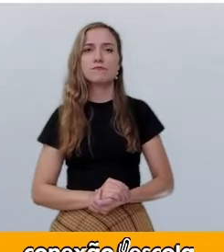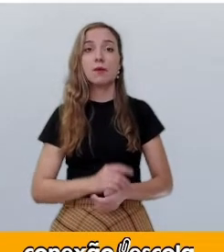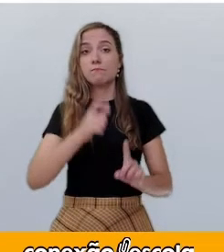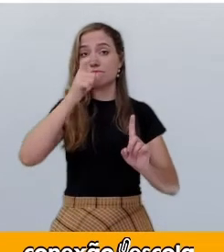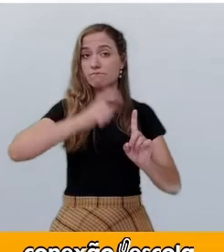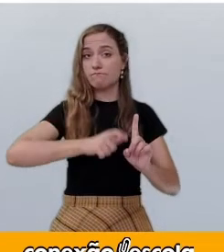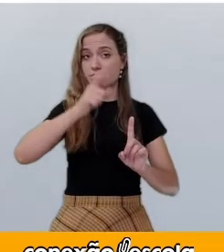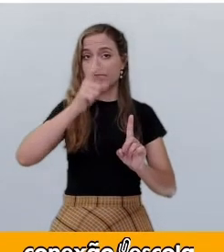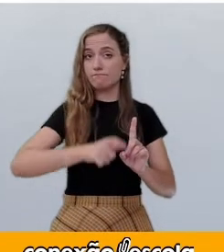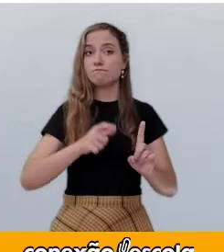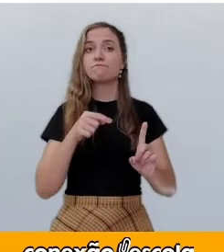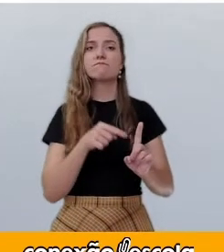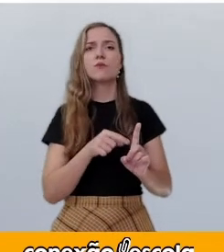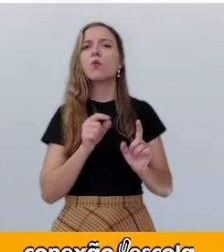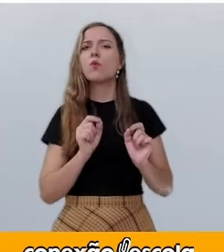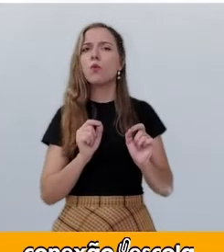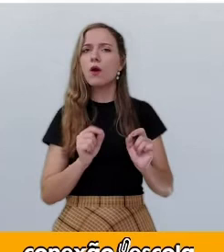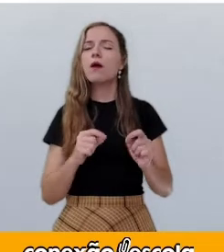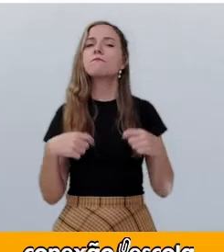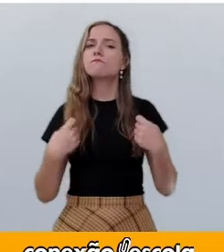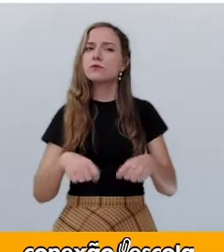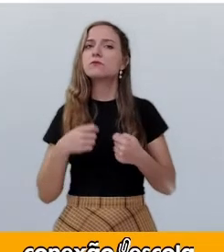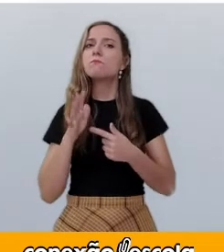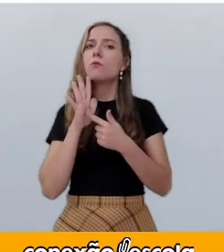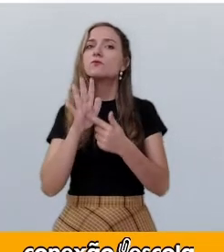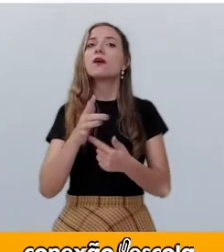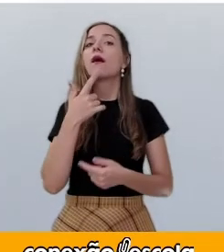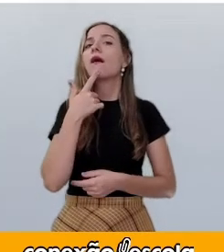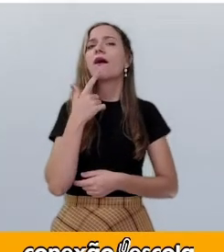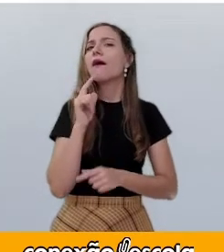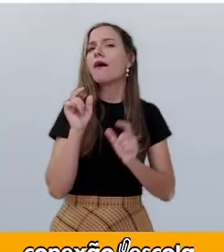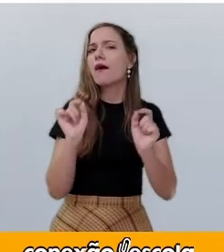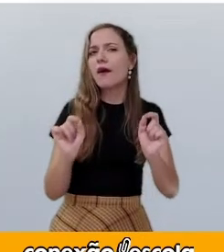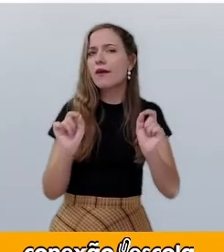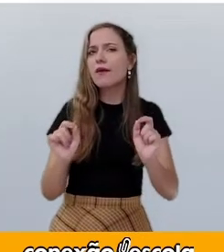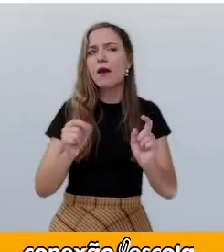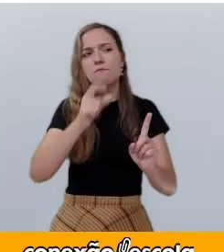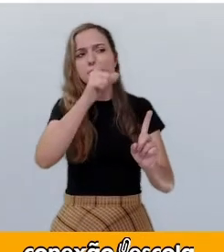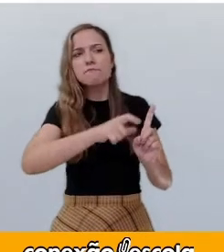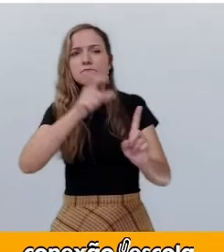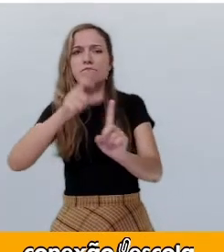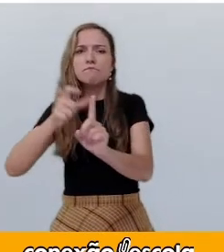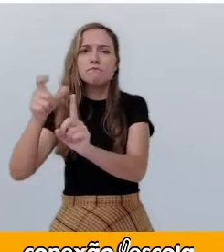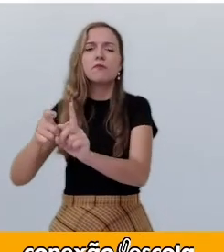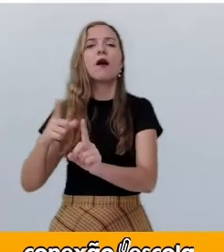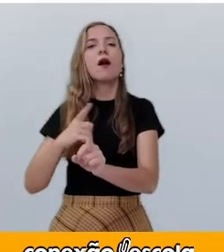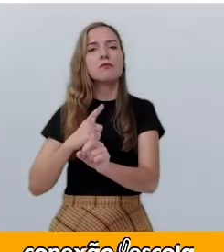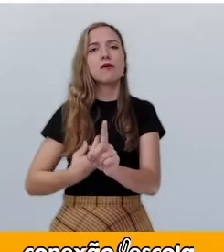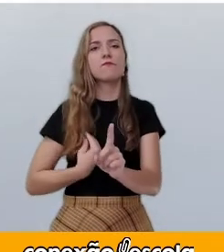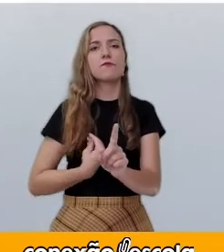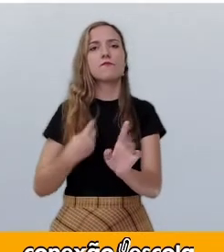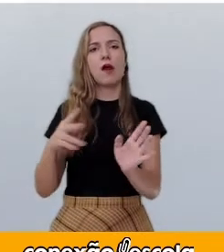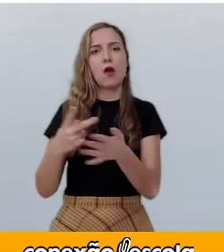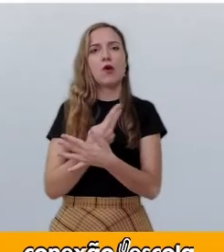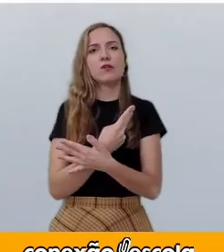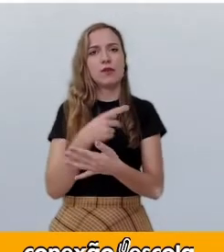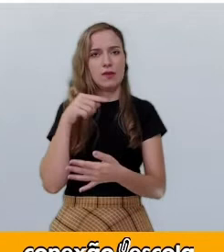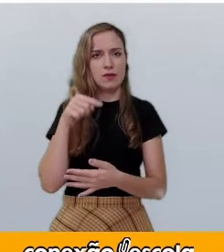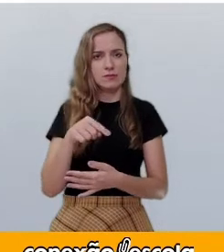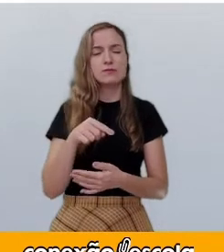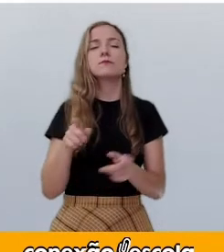imagens deve especificar Quais são as pessoas envolvidas